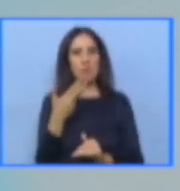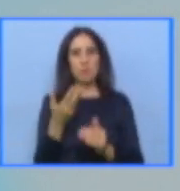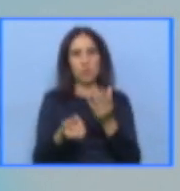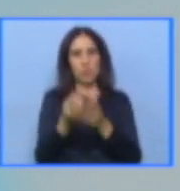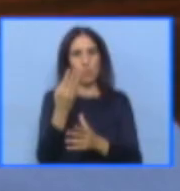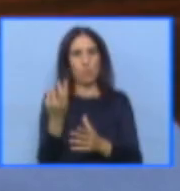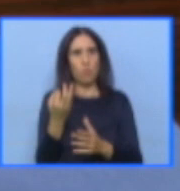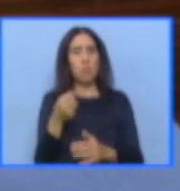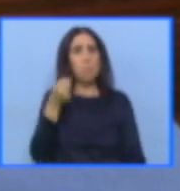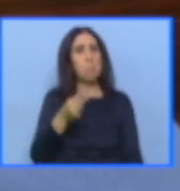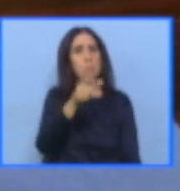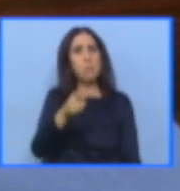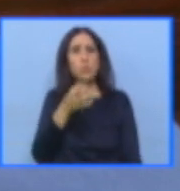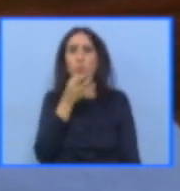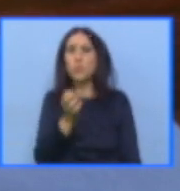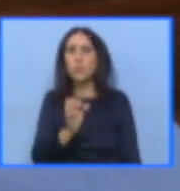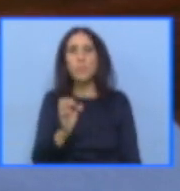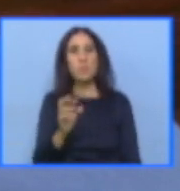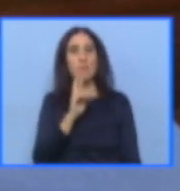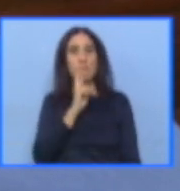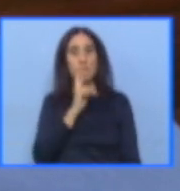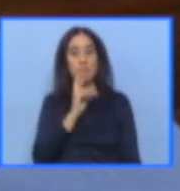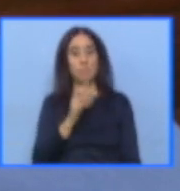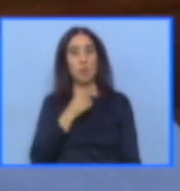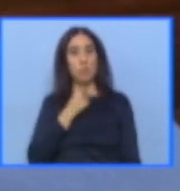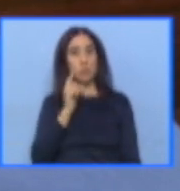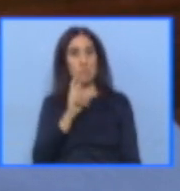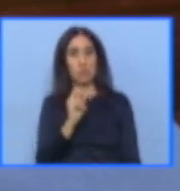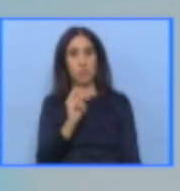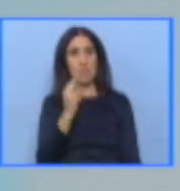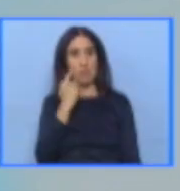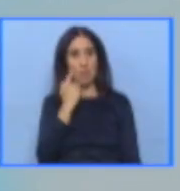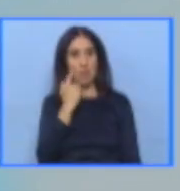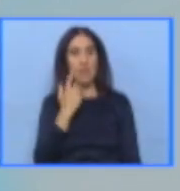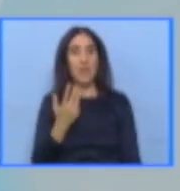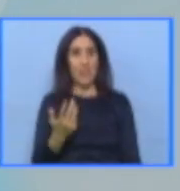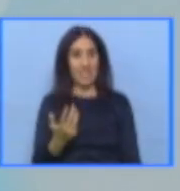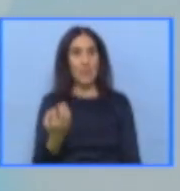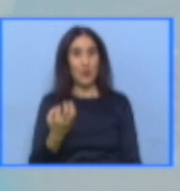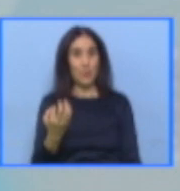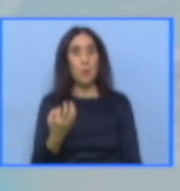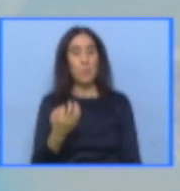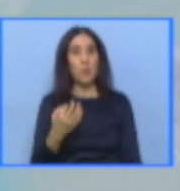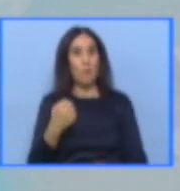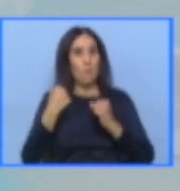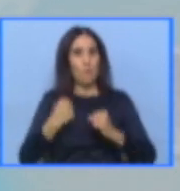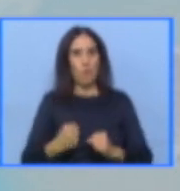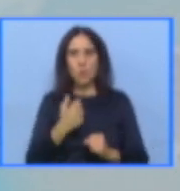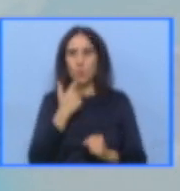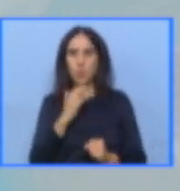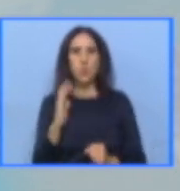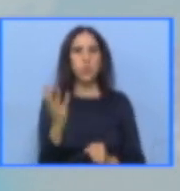gerou. E os pastorinhos não se falam. Ou seja, Fátima, a partir de 13 de agosto, que há uma vivência muito forte sem os